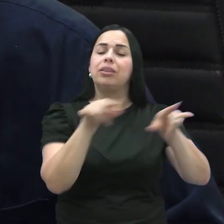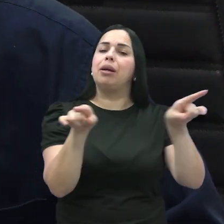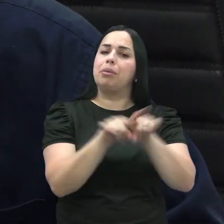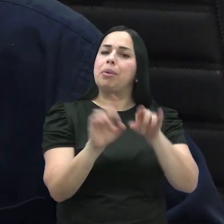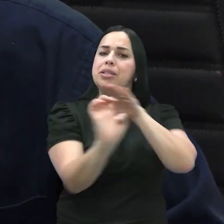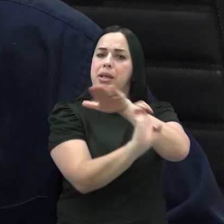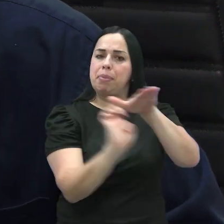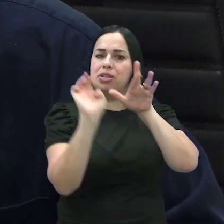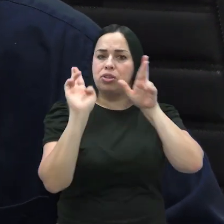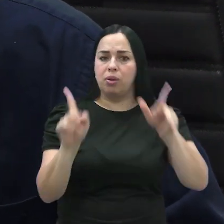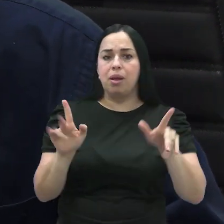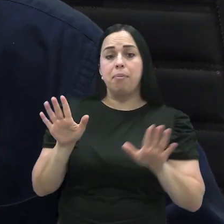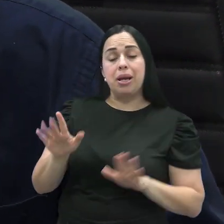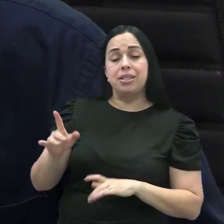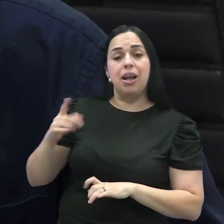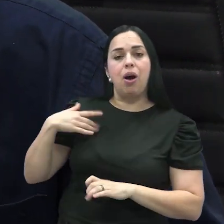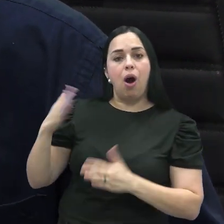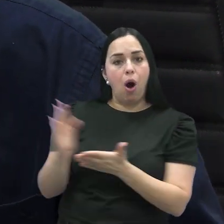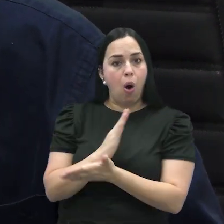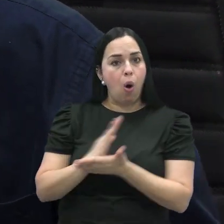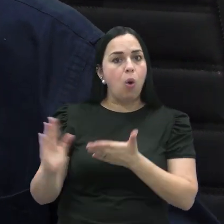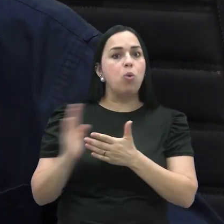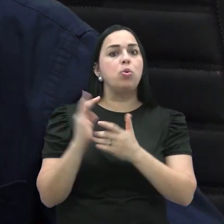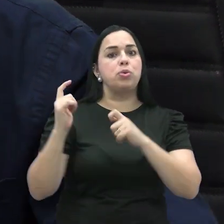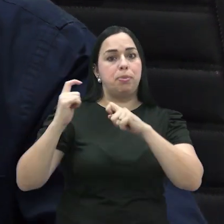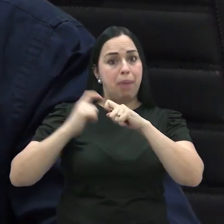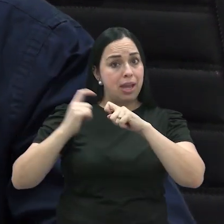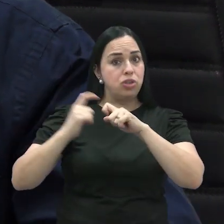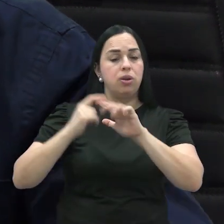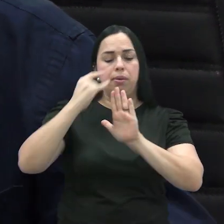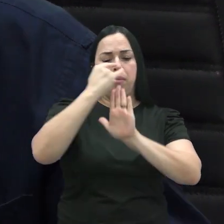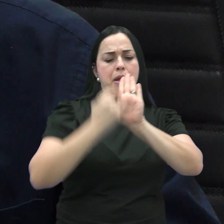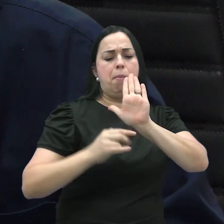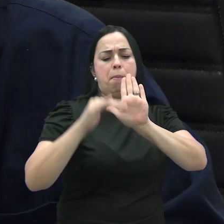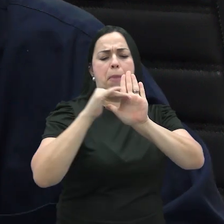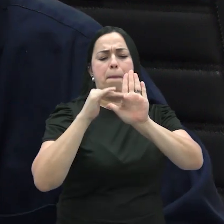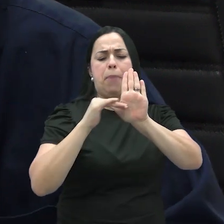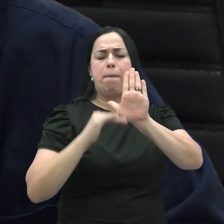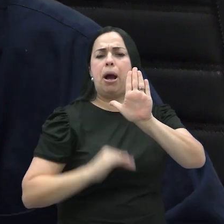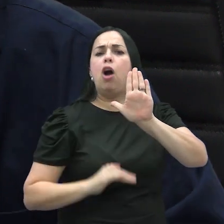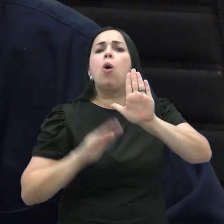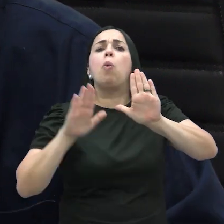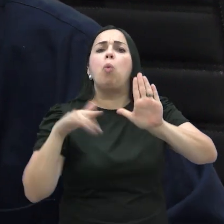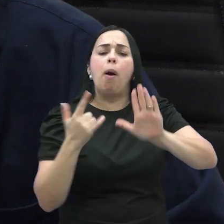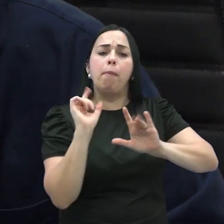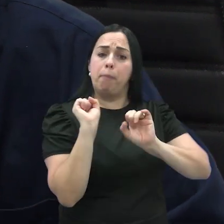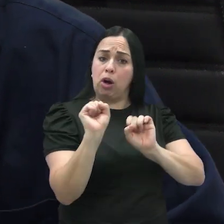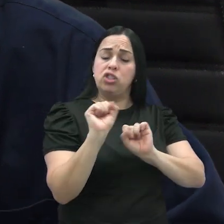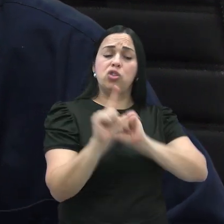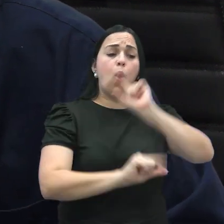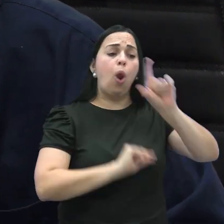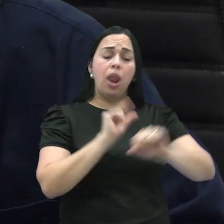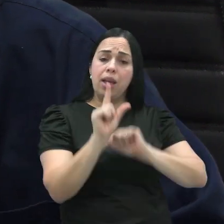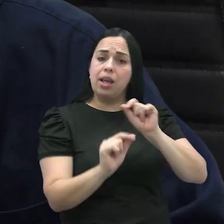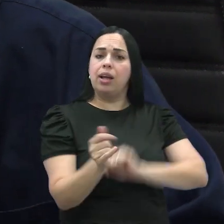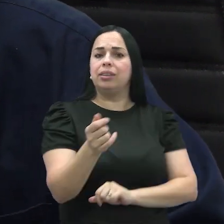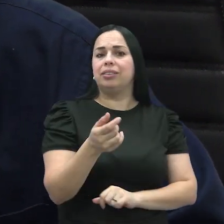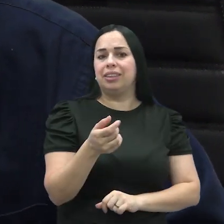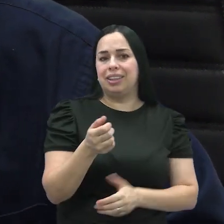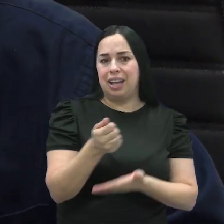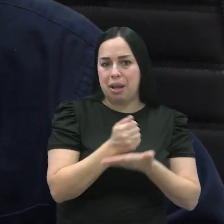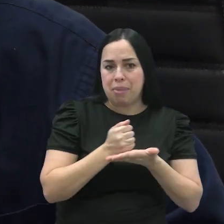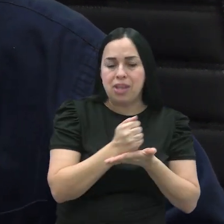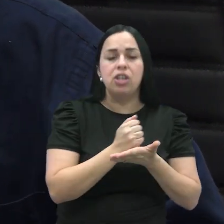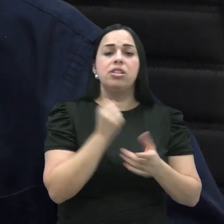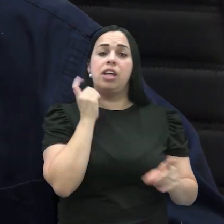diferentes. E aí tem médico que já coloca na receita todos os nomes, né? Dando a possibilidade do paciente encontrar na